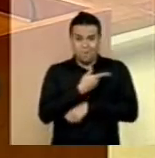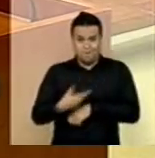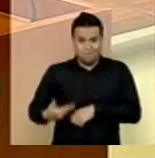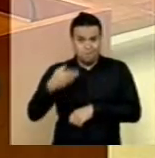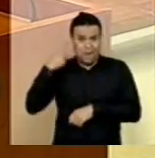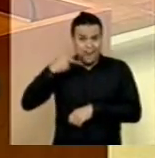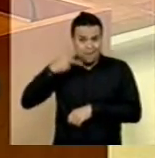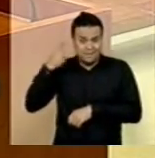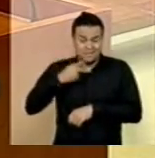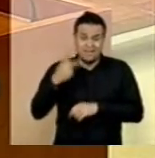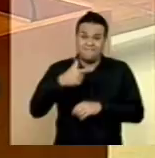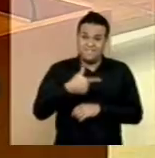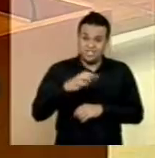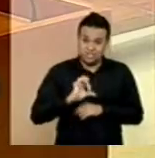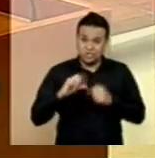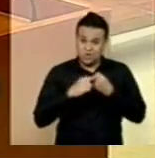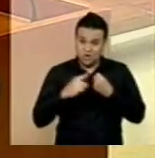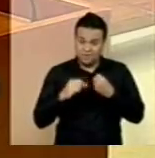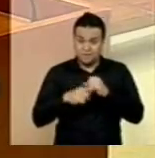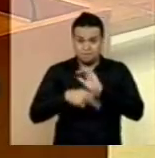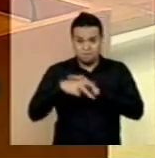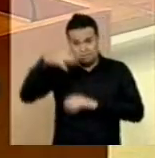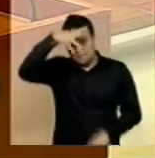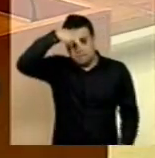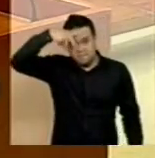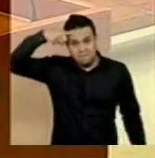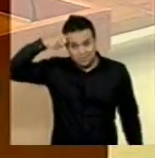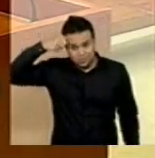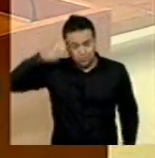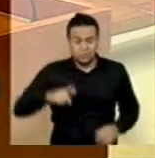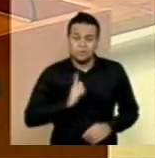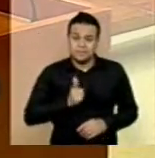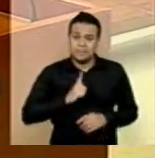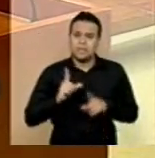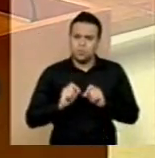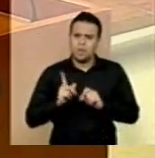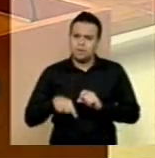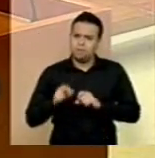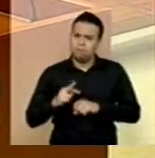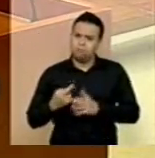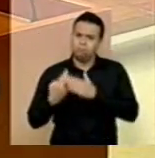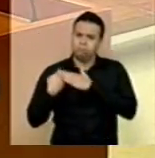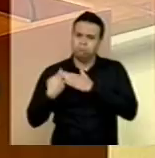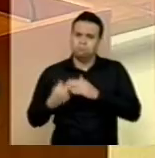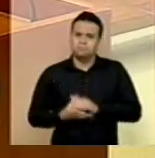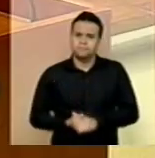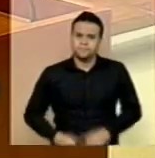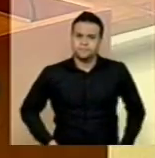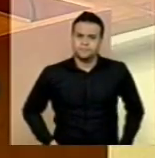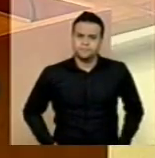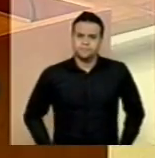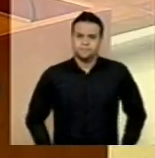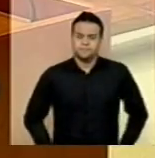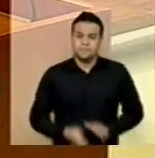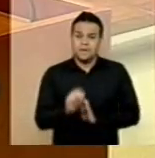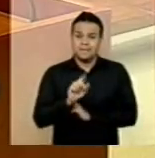parágrafos 2º a 5º da Constituição Estadual de Mato Grosso, têm a missão precípua, tal qual foi ventilada